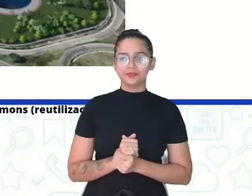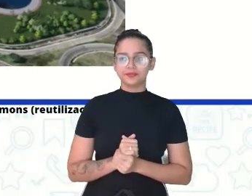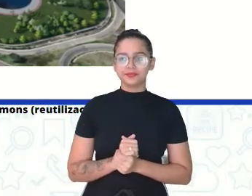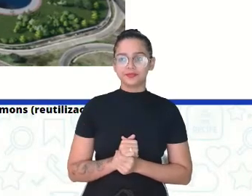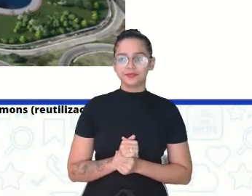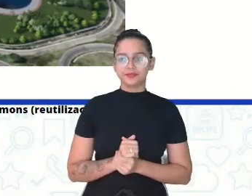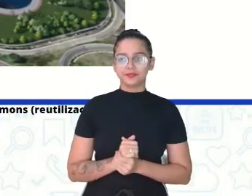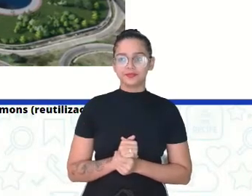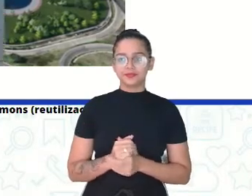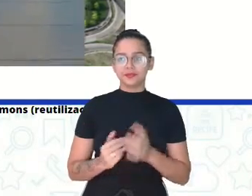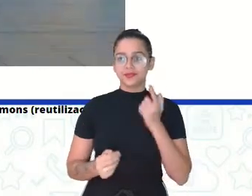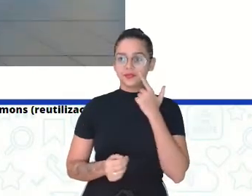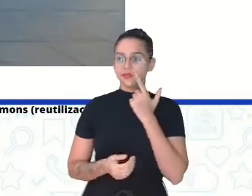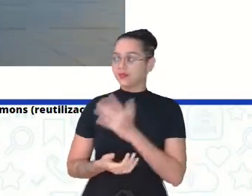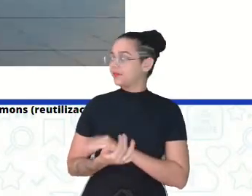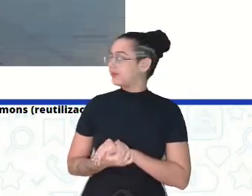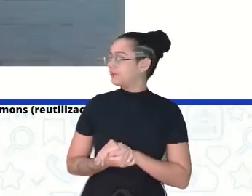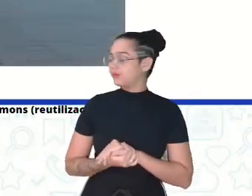Olha aí.